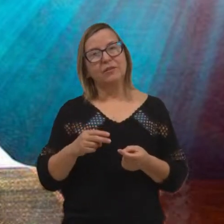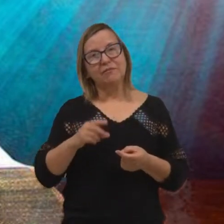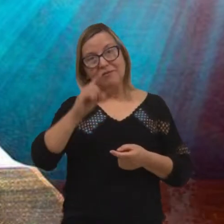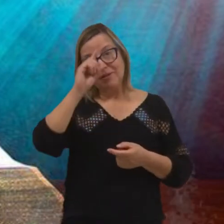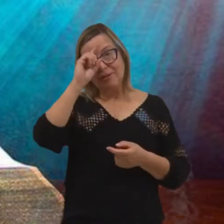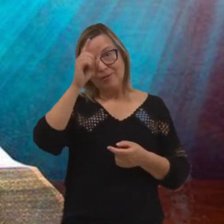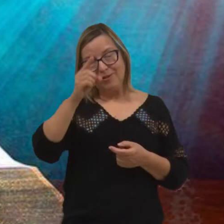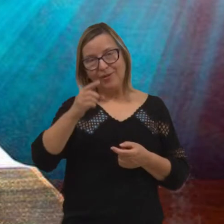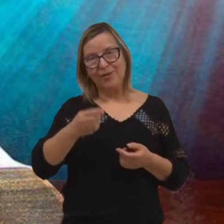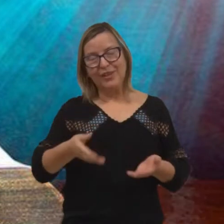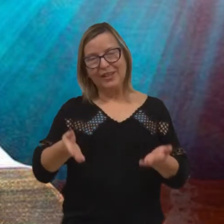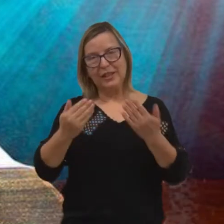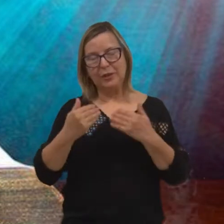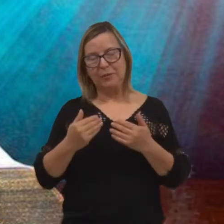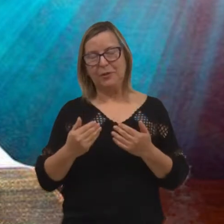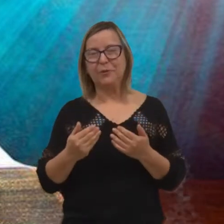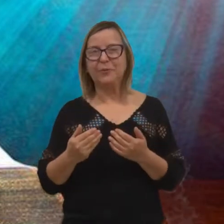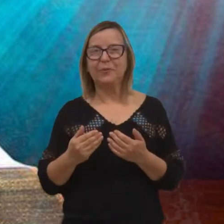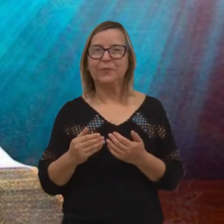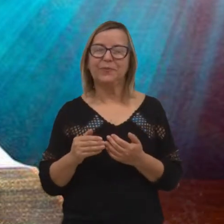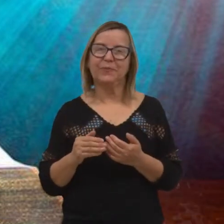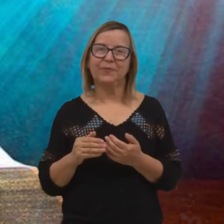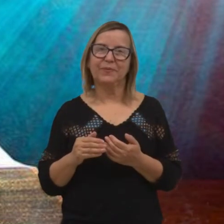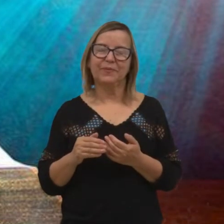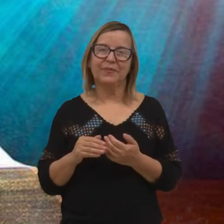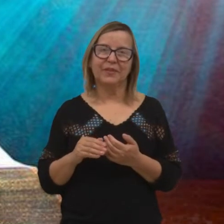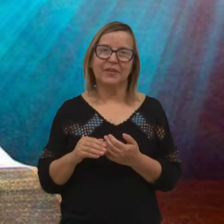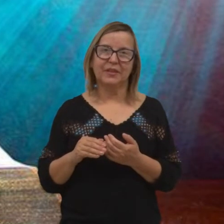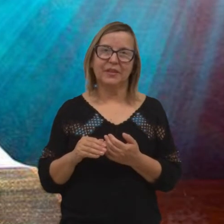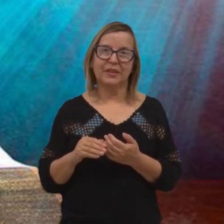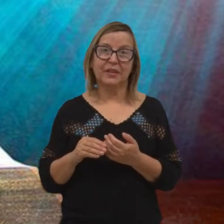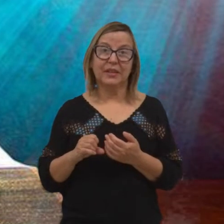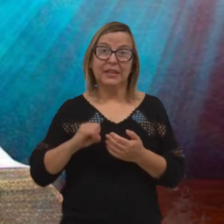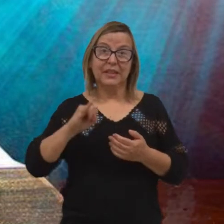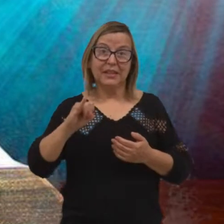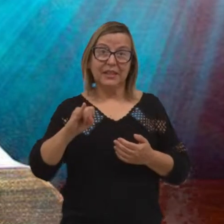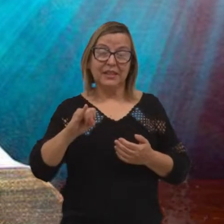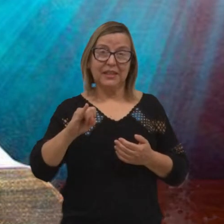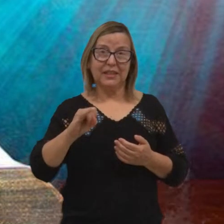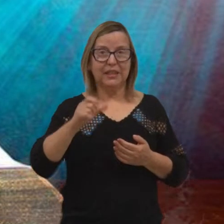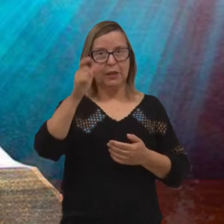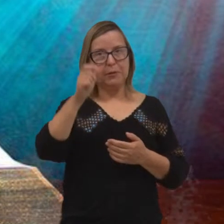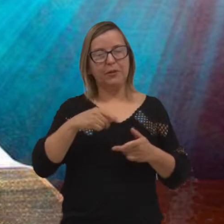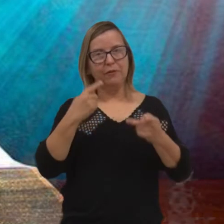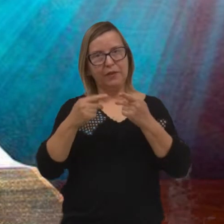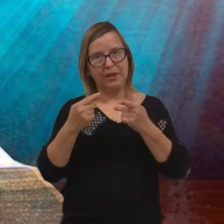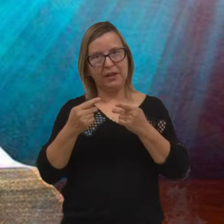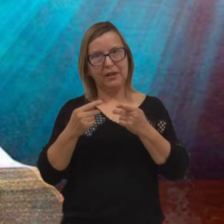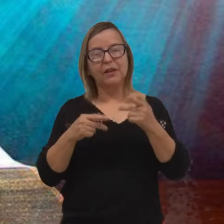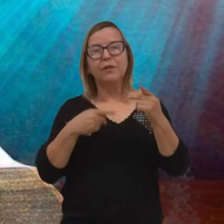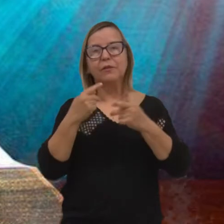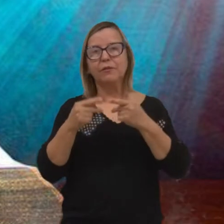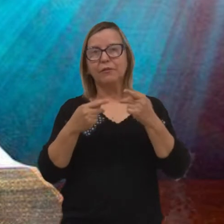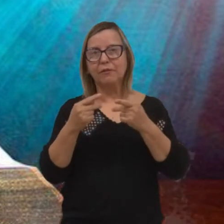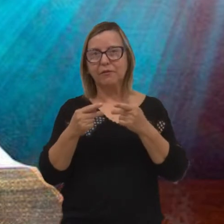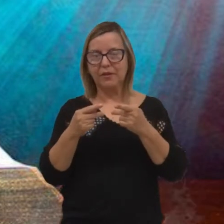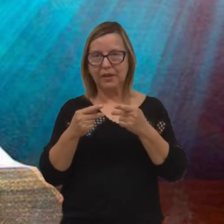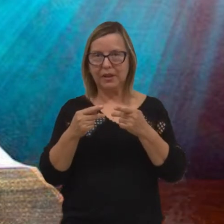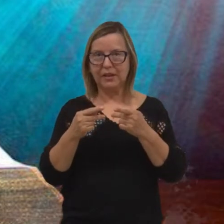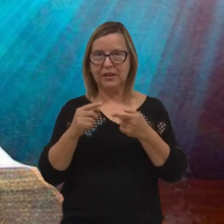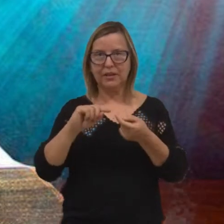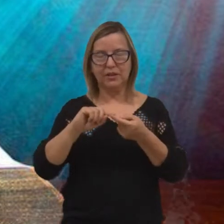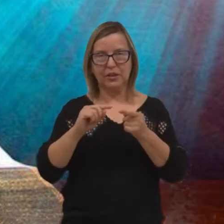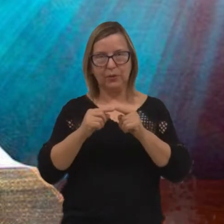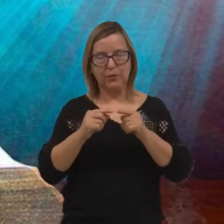dispenseiros da multiforme graça de Deus. Se alguém fala, fale de acordo com os oráculos de